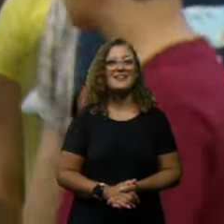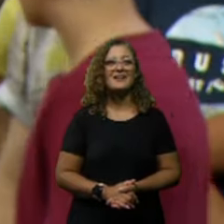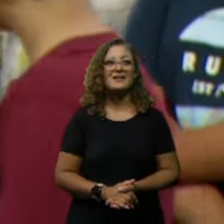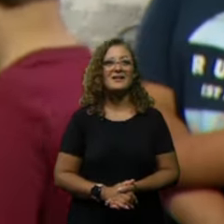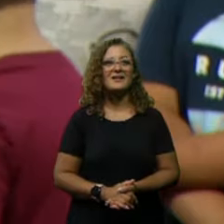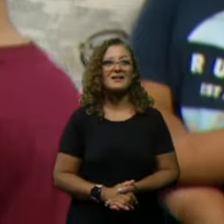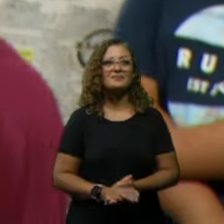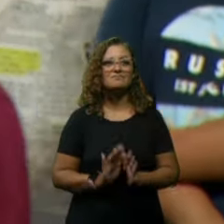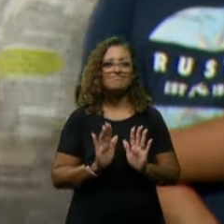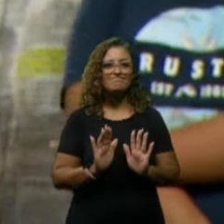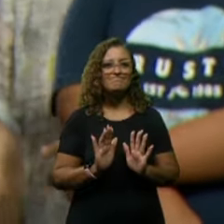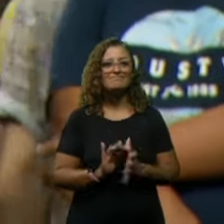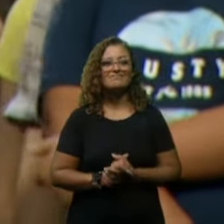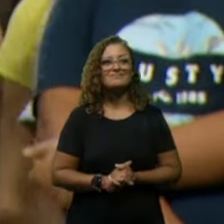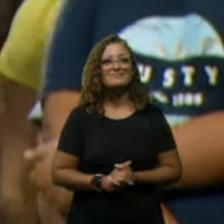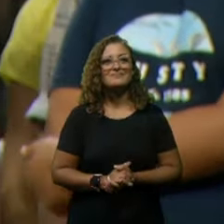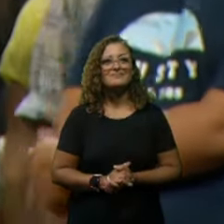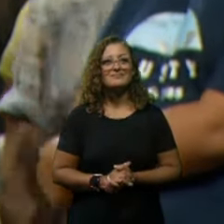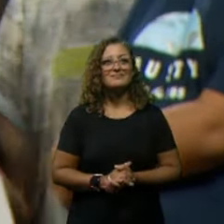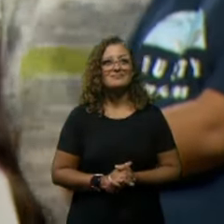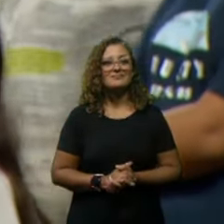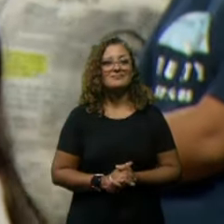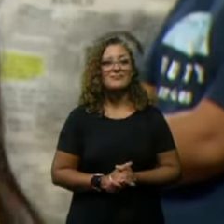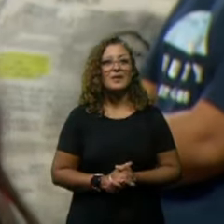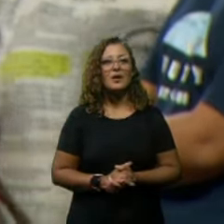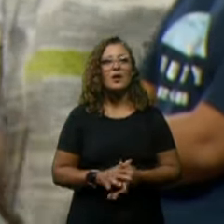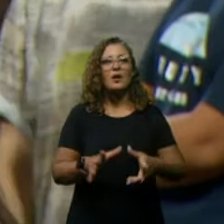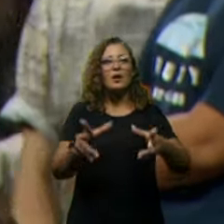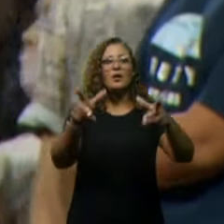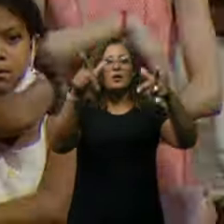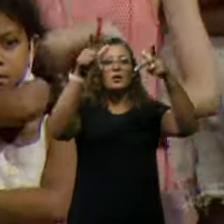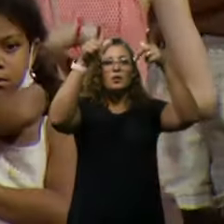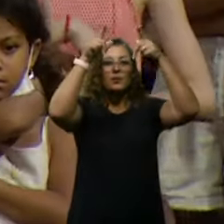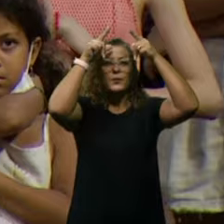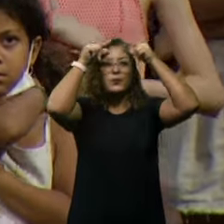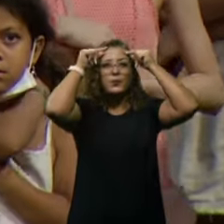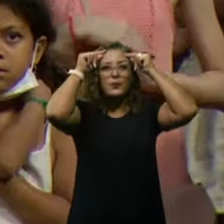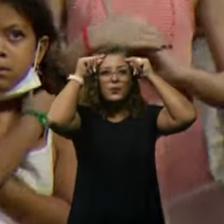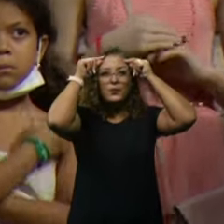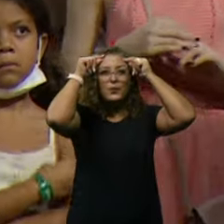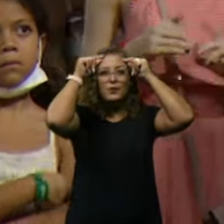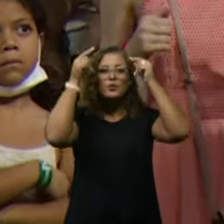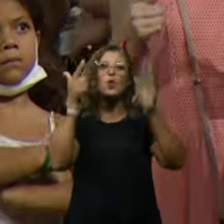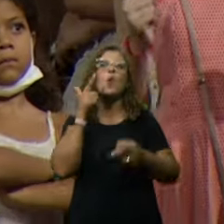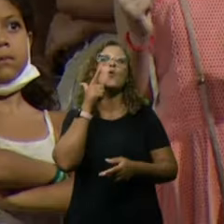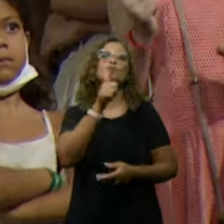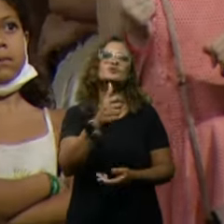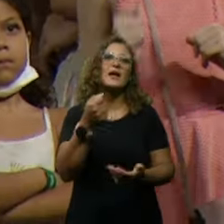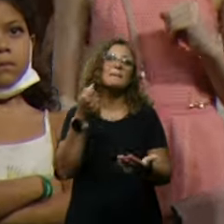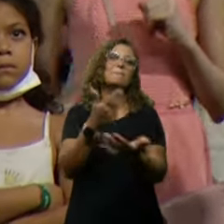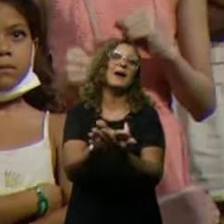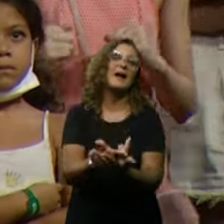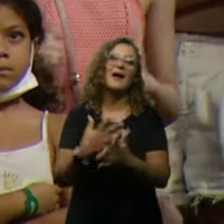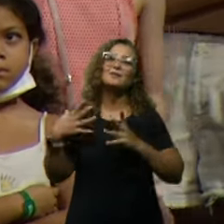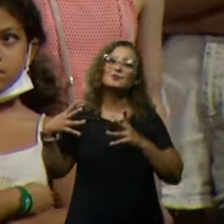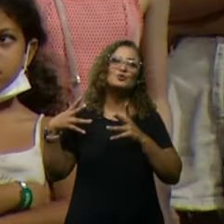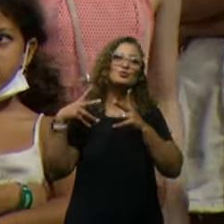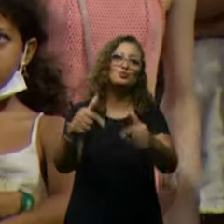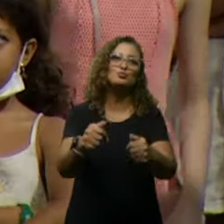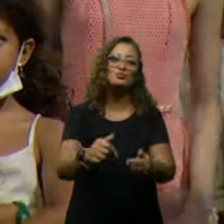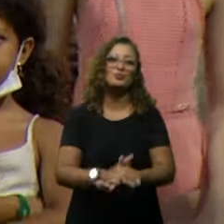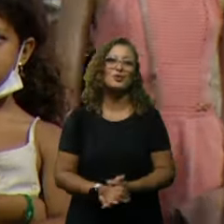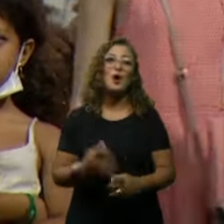ó ó o alívio de verdade só vem nessa hora porque você diz agora isso aqui